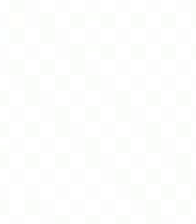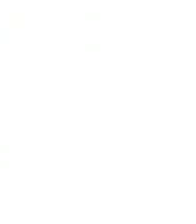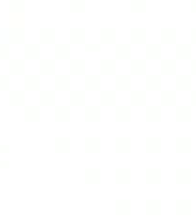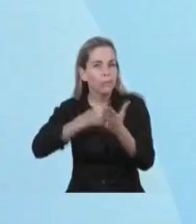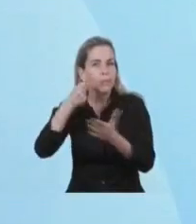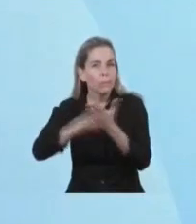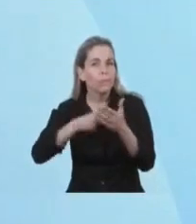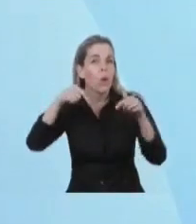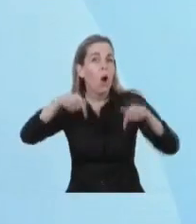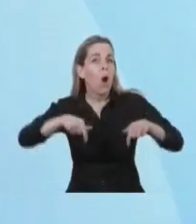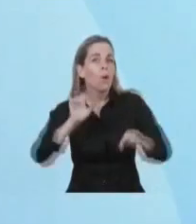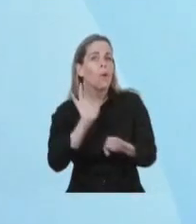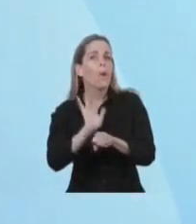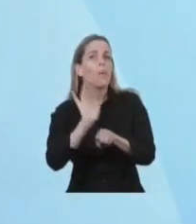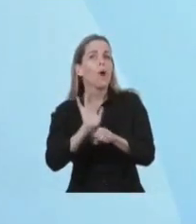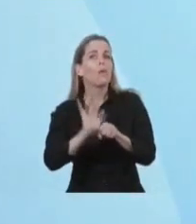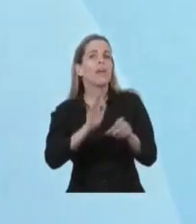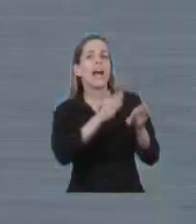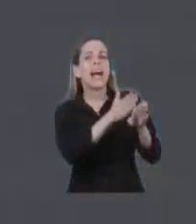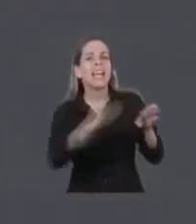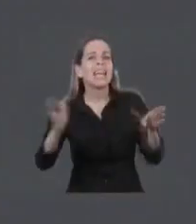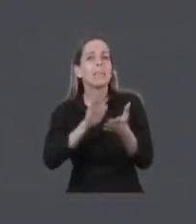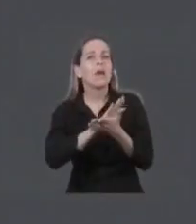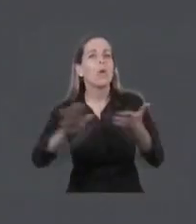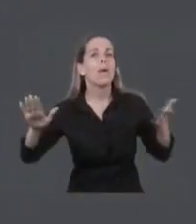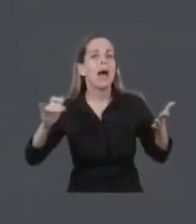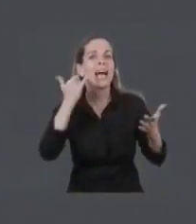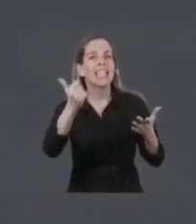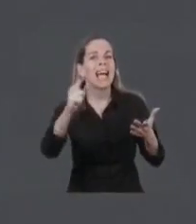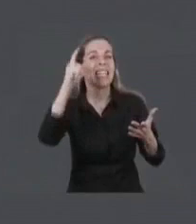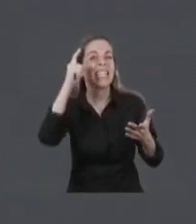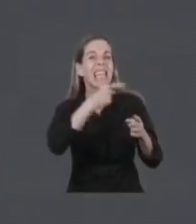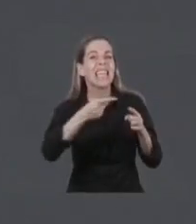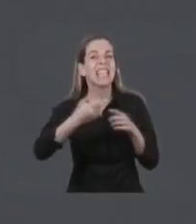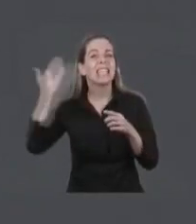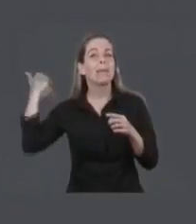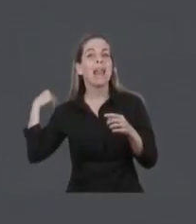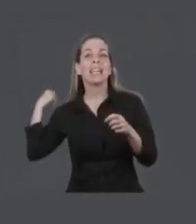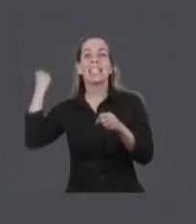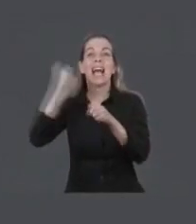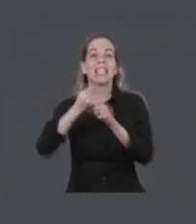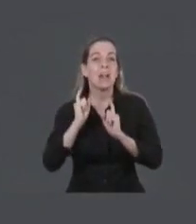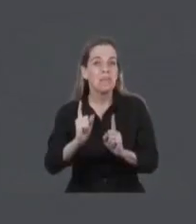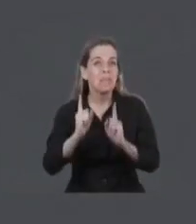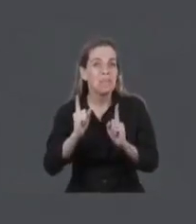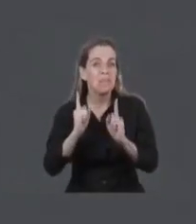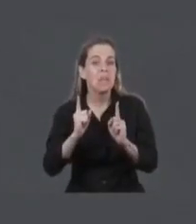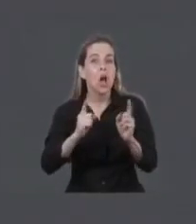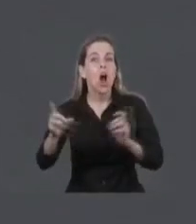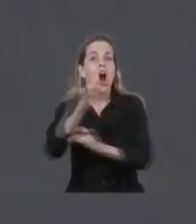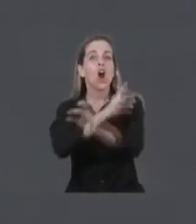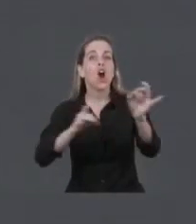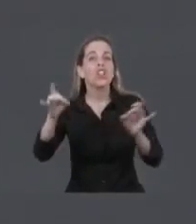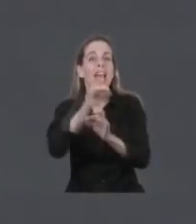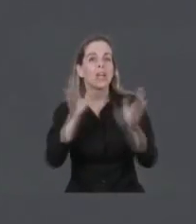eu achei o governo da Argentina prepara uma saída gradativa das restrições ainda em vigor